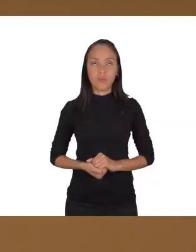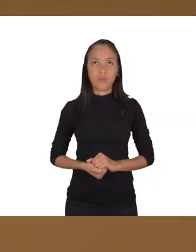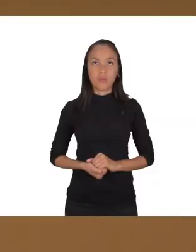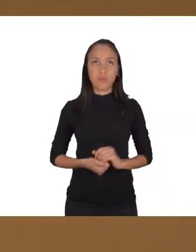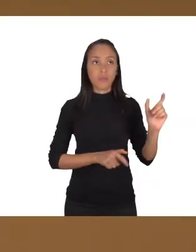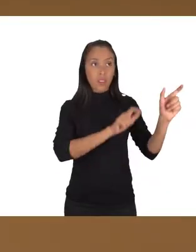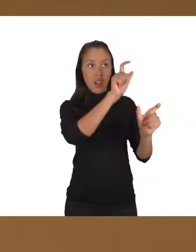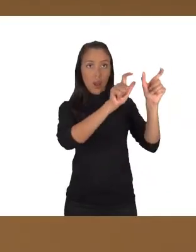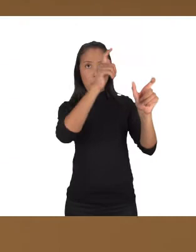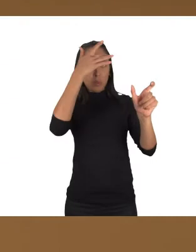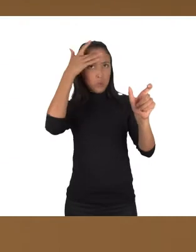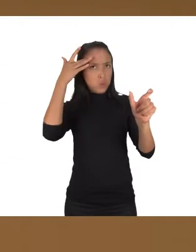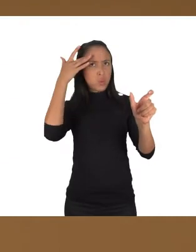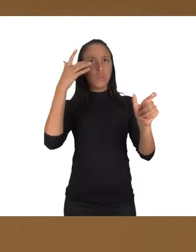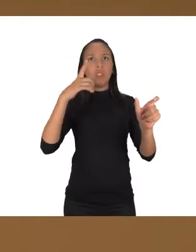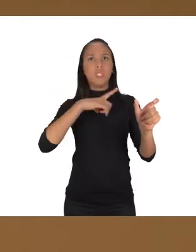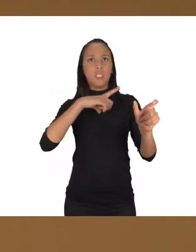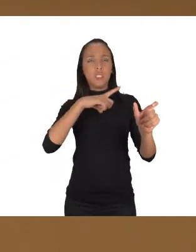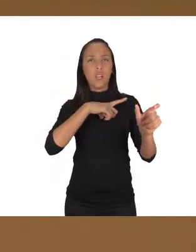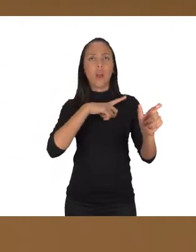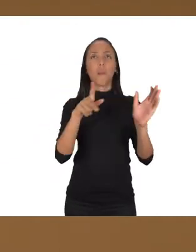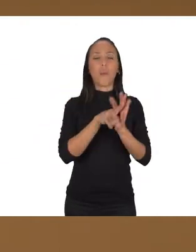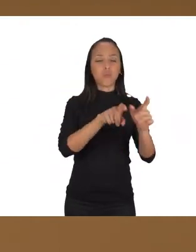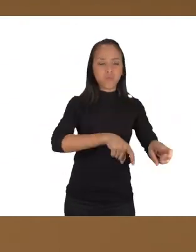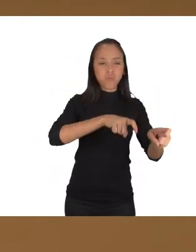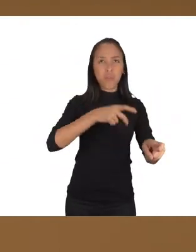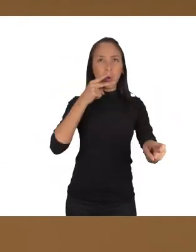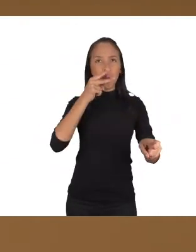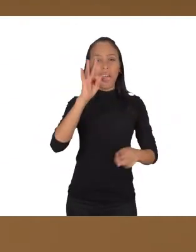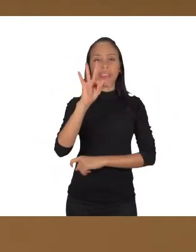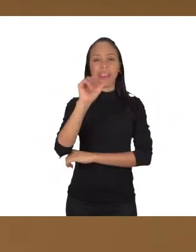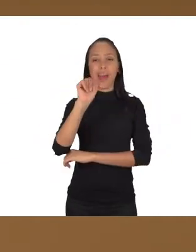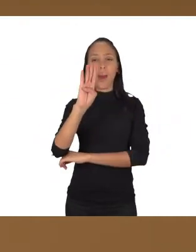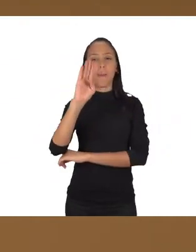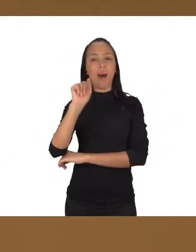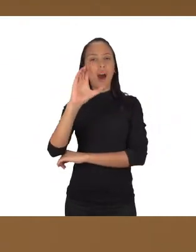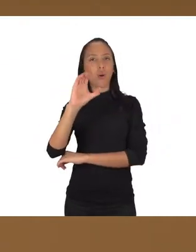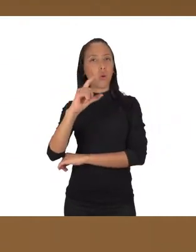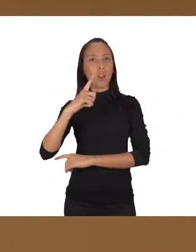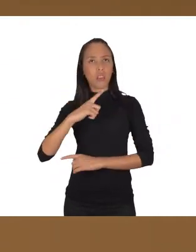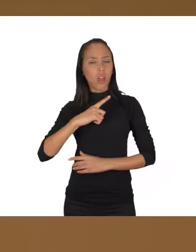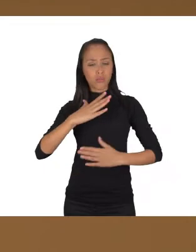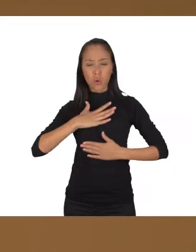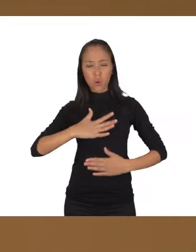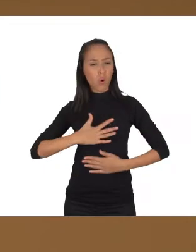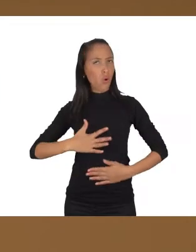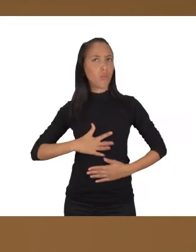Produtores do tabaco já estão com seus organismos comprometidos, acumulados de agrotóxicos. Eles não conseguem mais